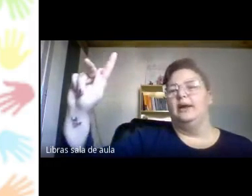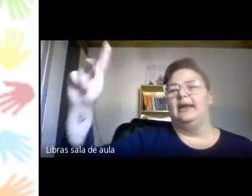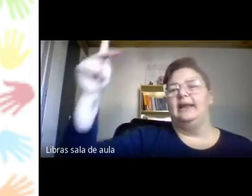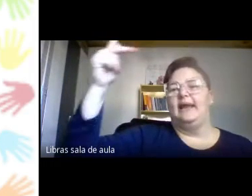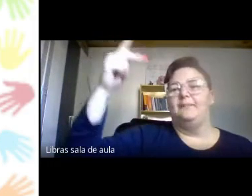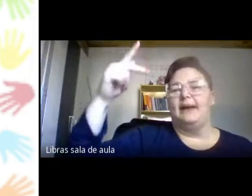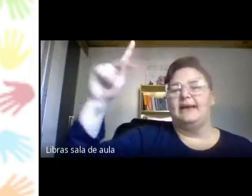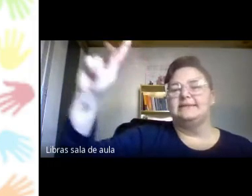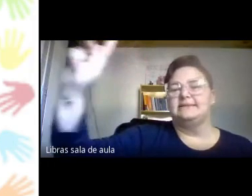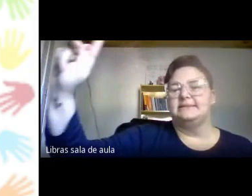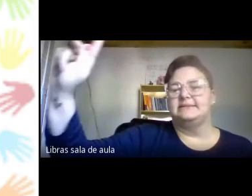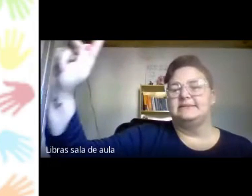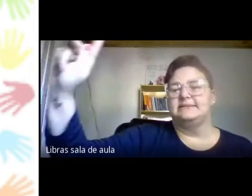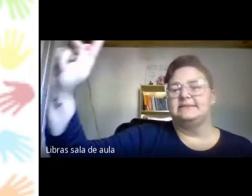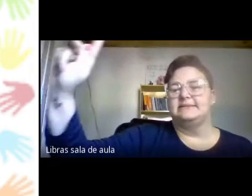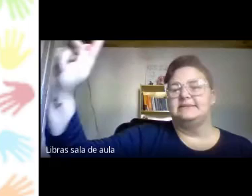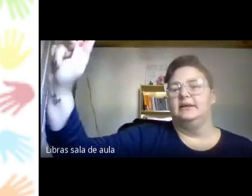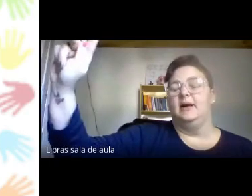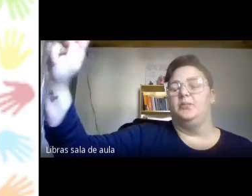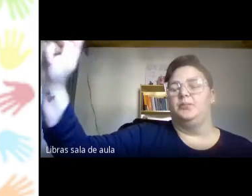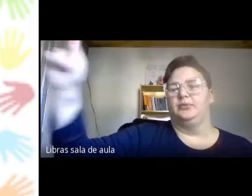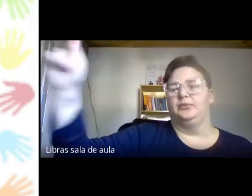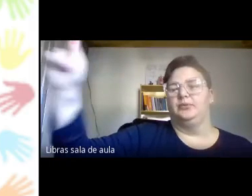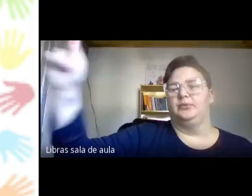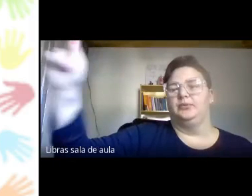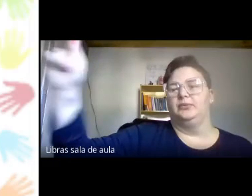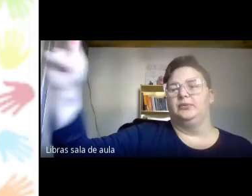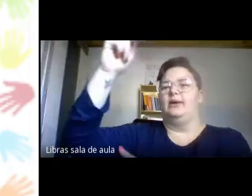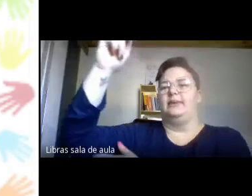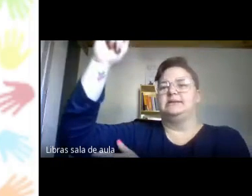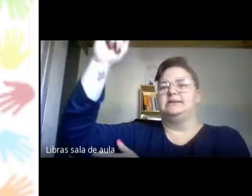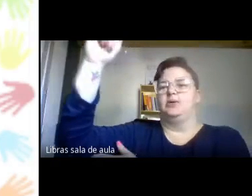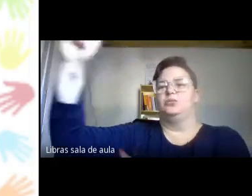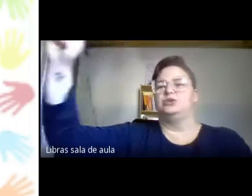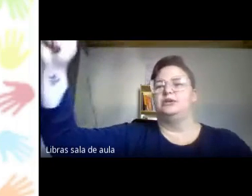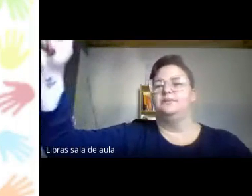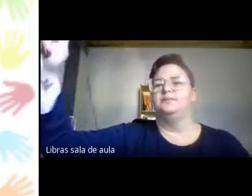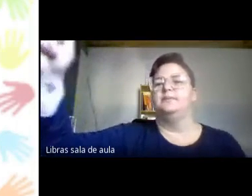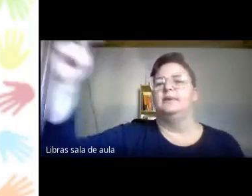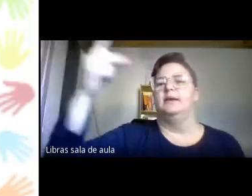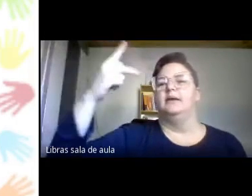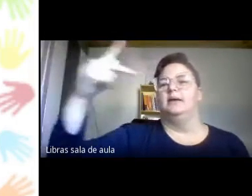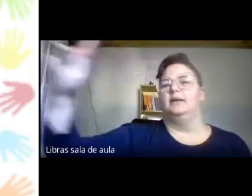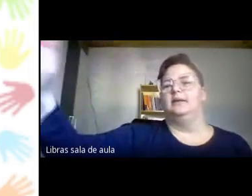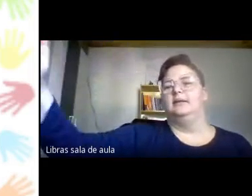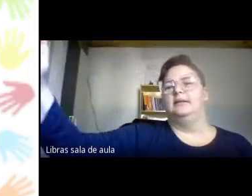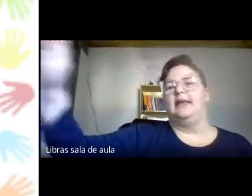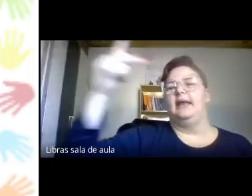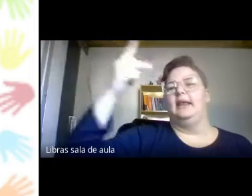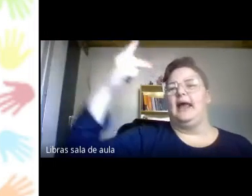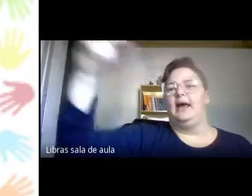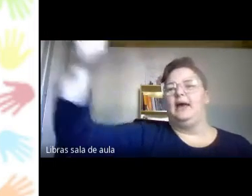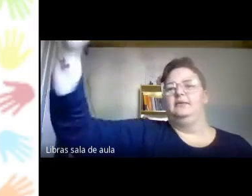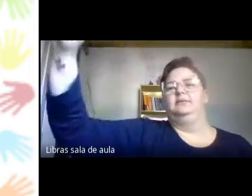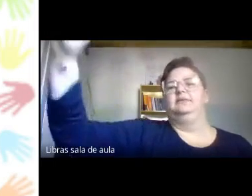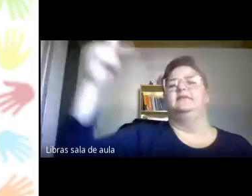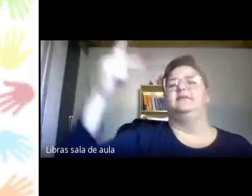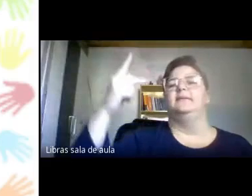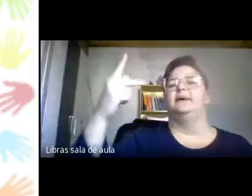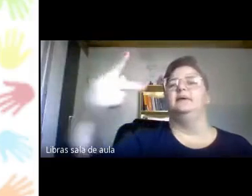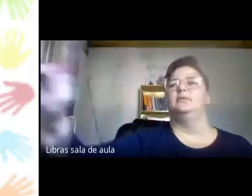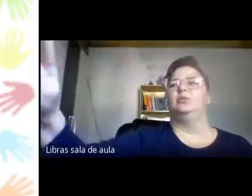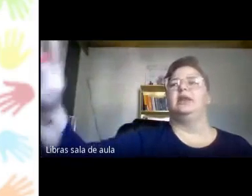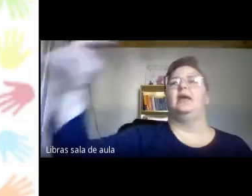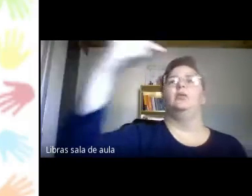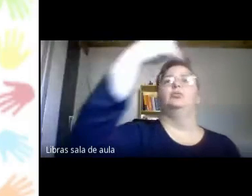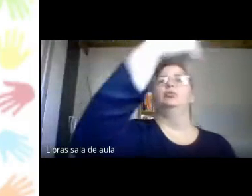teu, ele é mais amplo, né? A mão é mais longe, né? Lá em